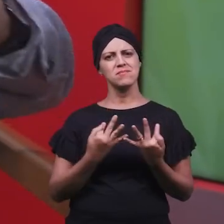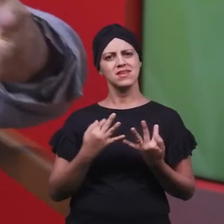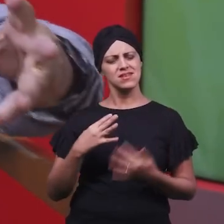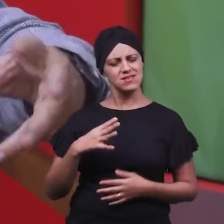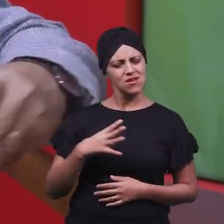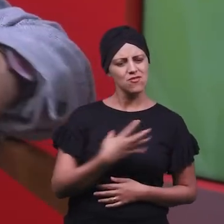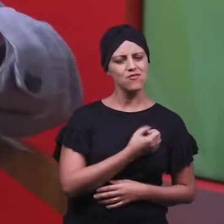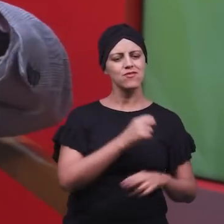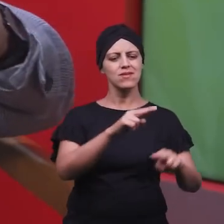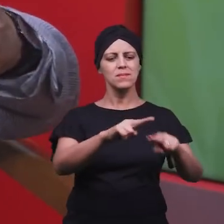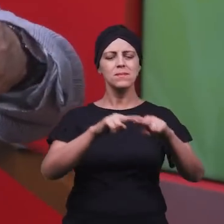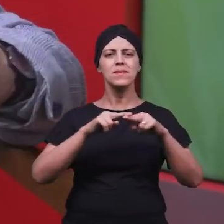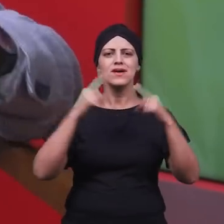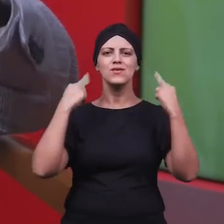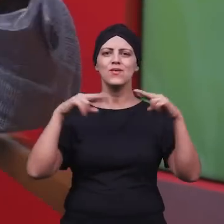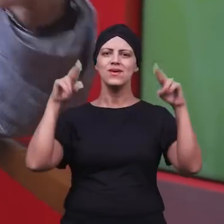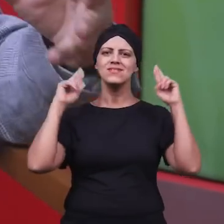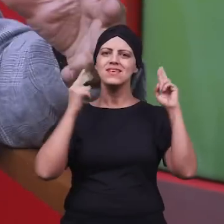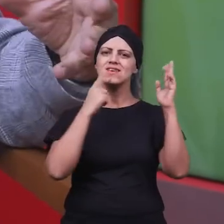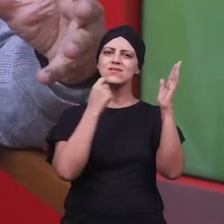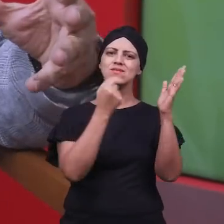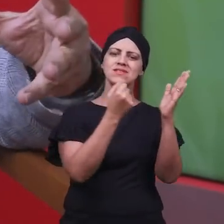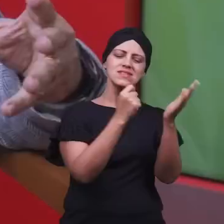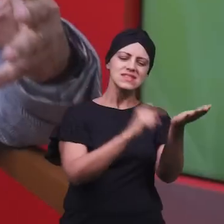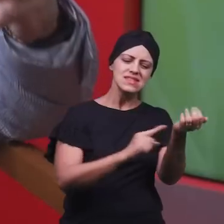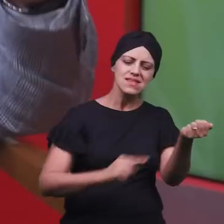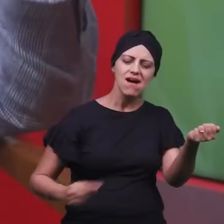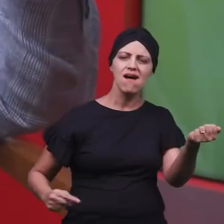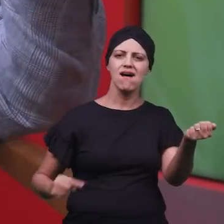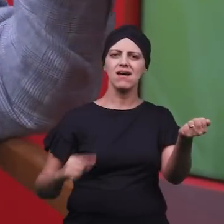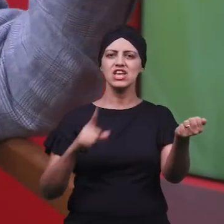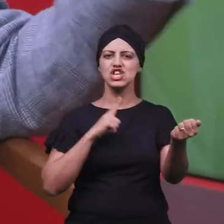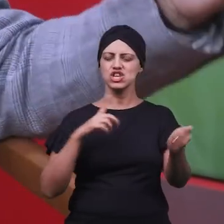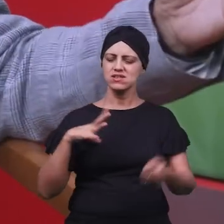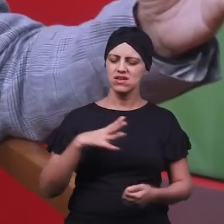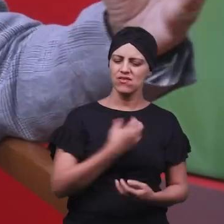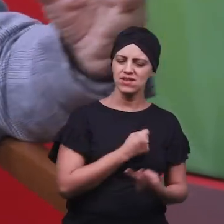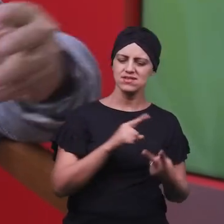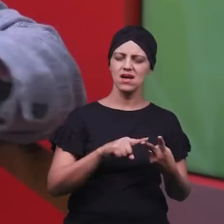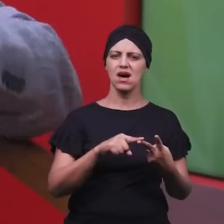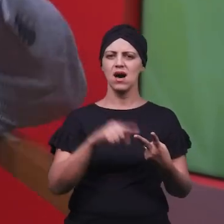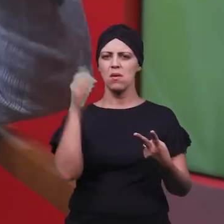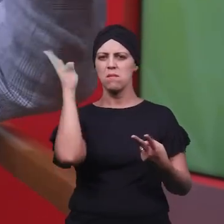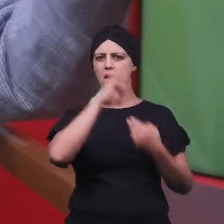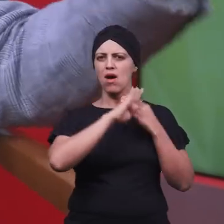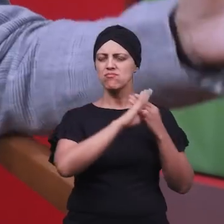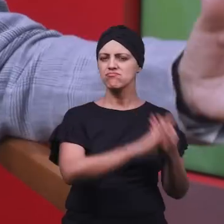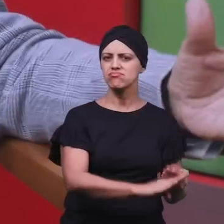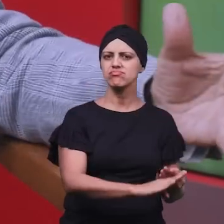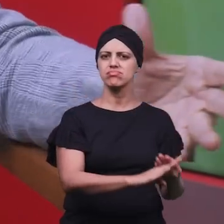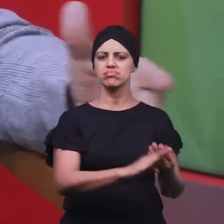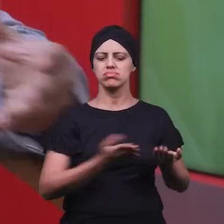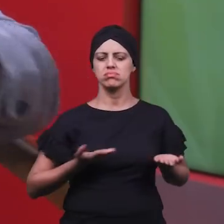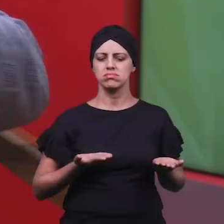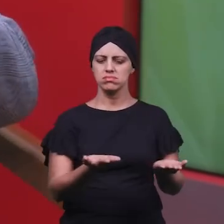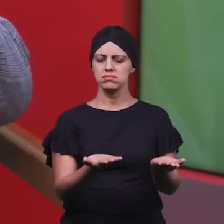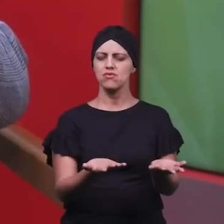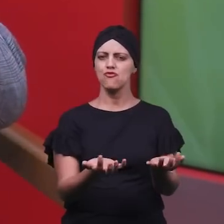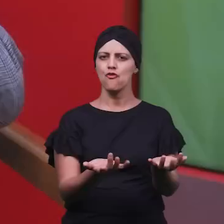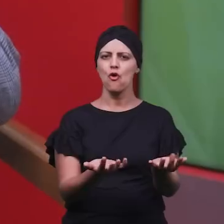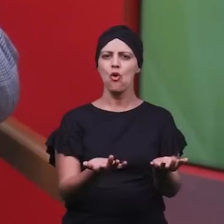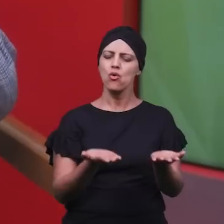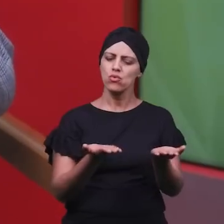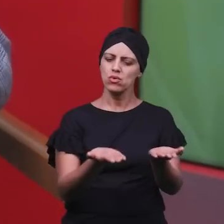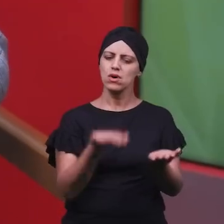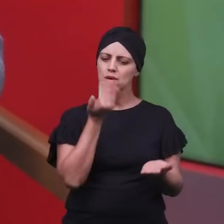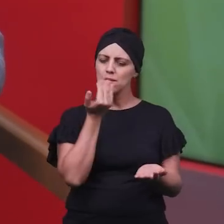a família, salvar a igreja pelo cordeiro. No sangue do cordeiro havia salvação, havia livramento, o cordeiro